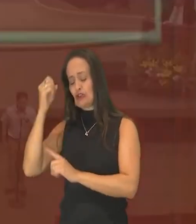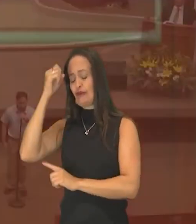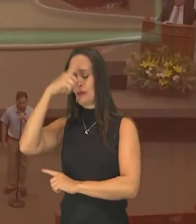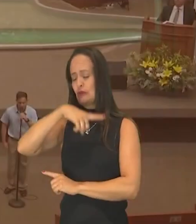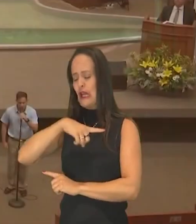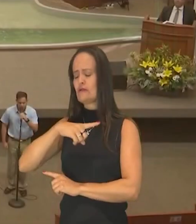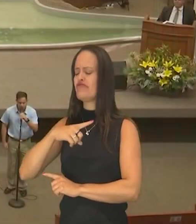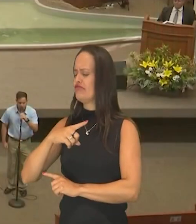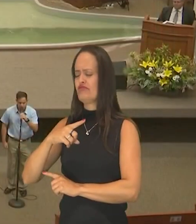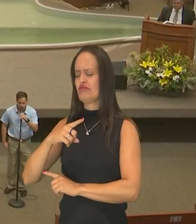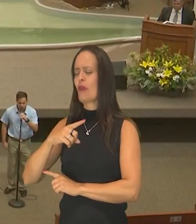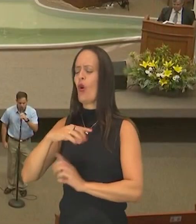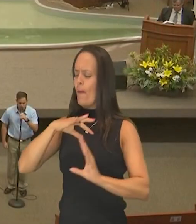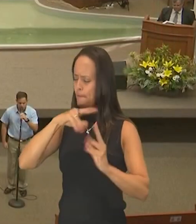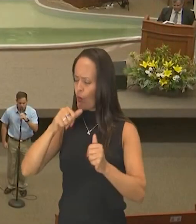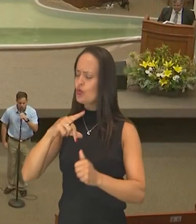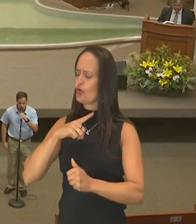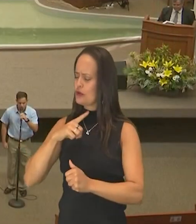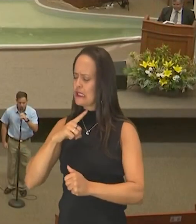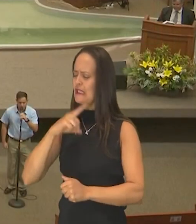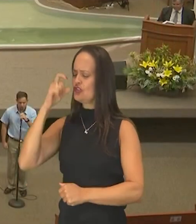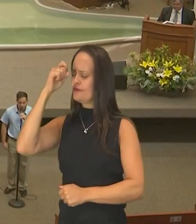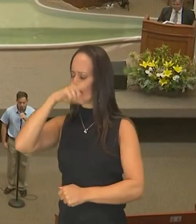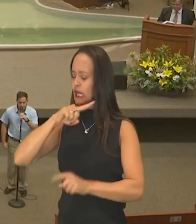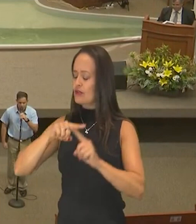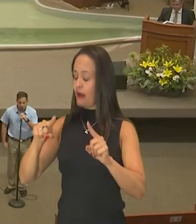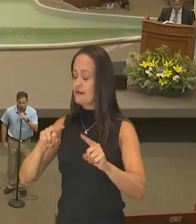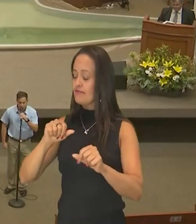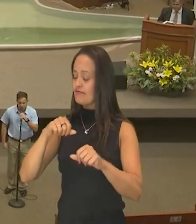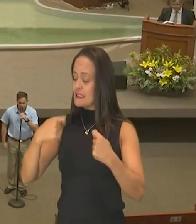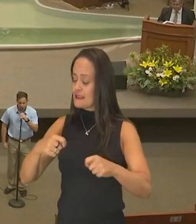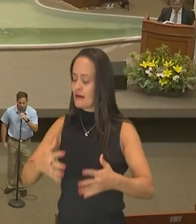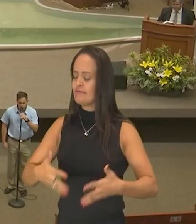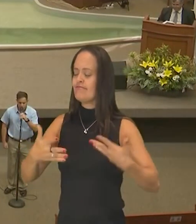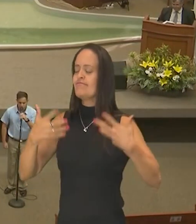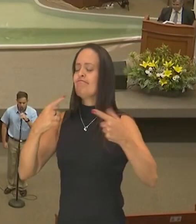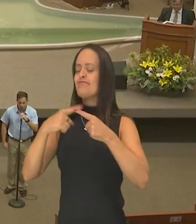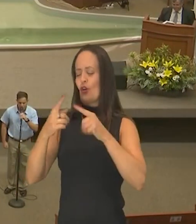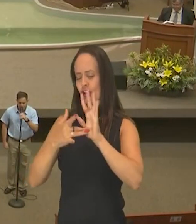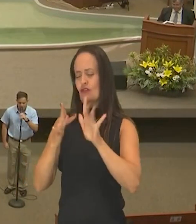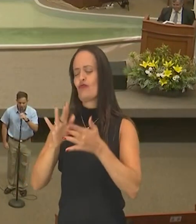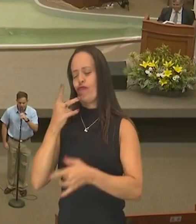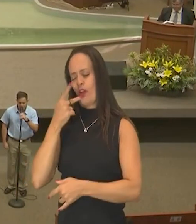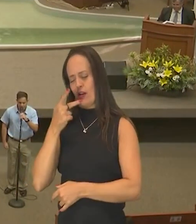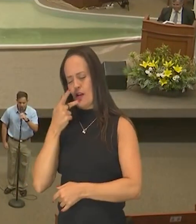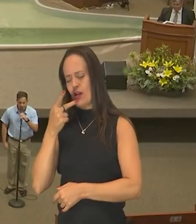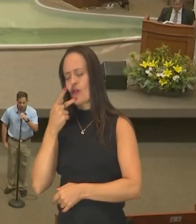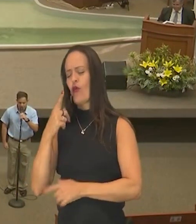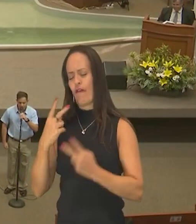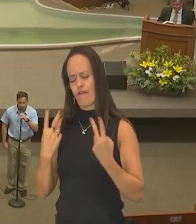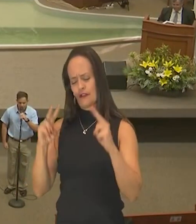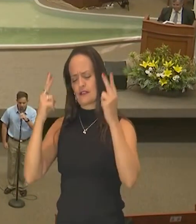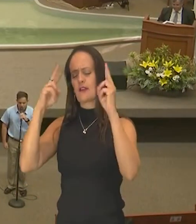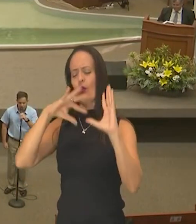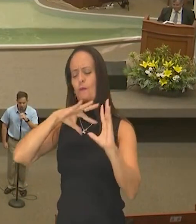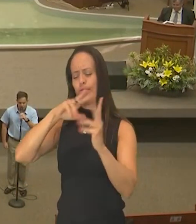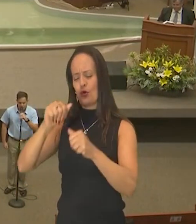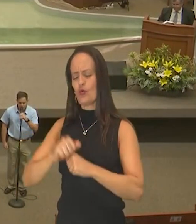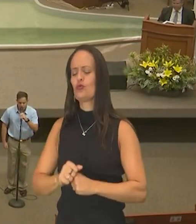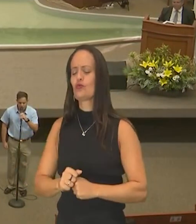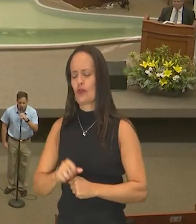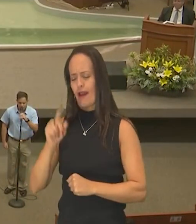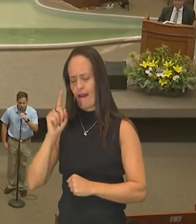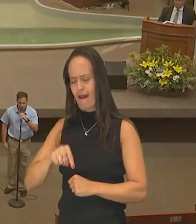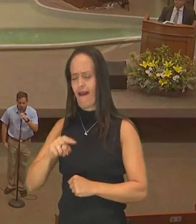no mundo tereis aflições, mas tende bom ânimo, eu venci o mundo. E essa é a vitória que vence o mundo,